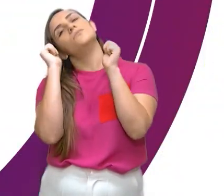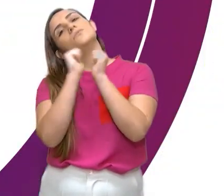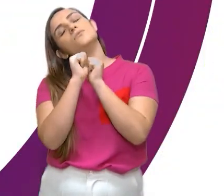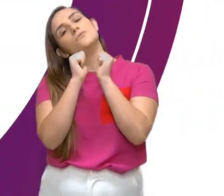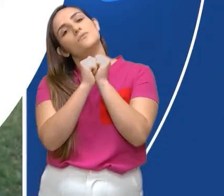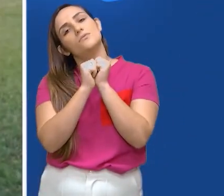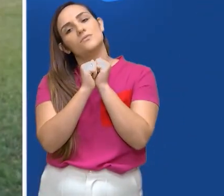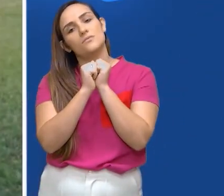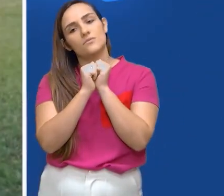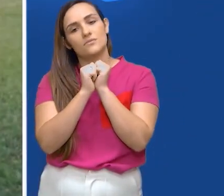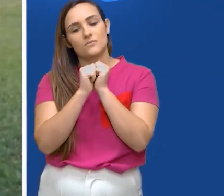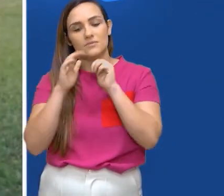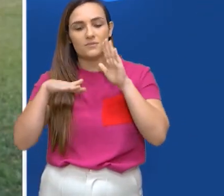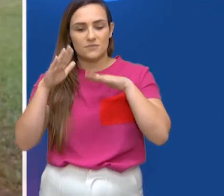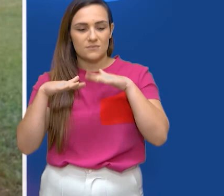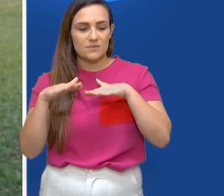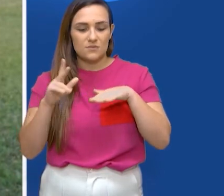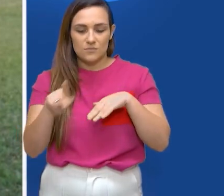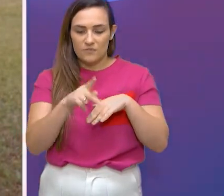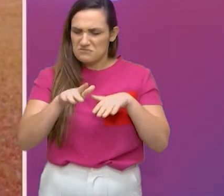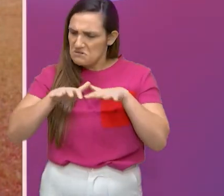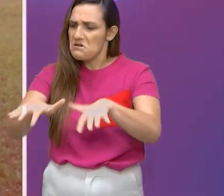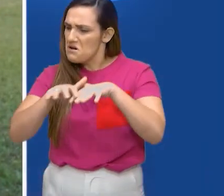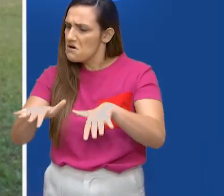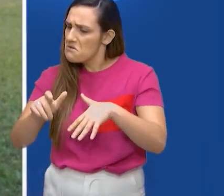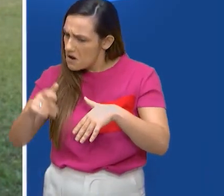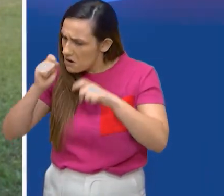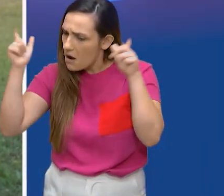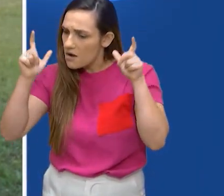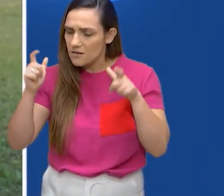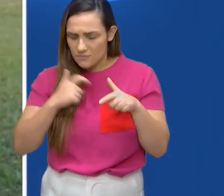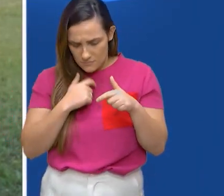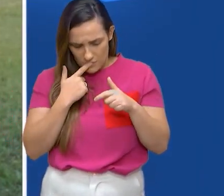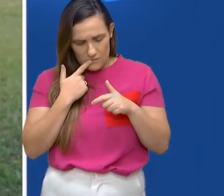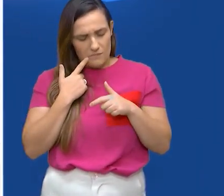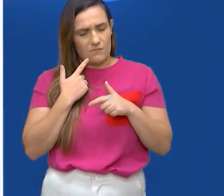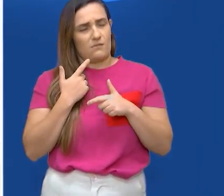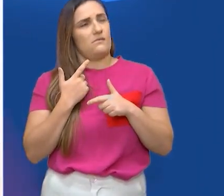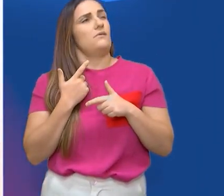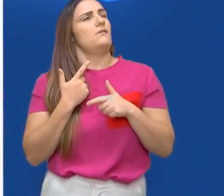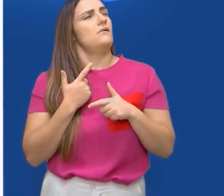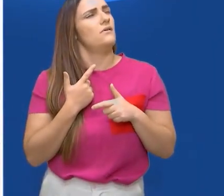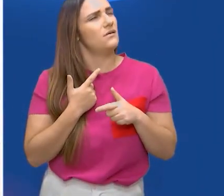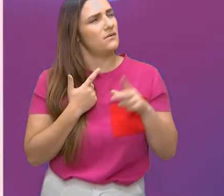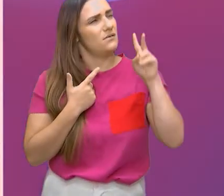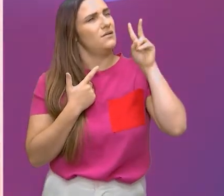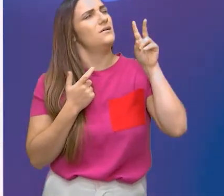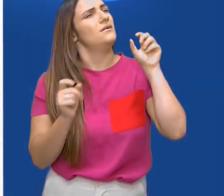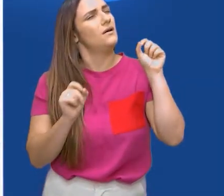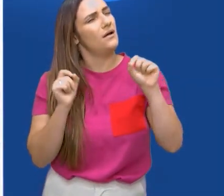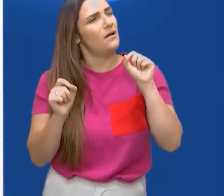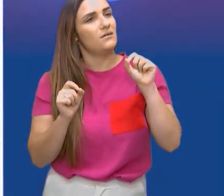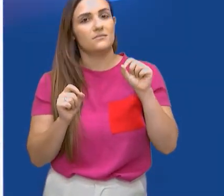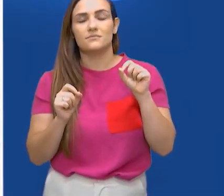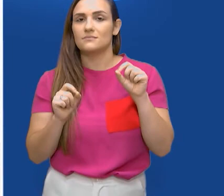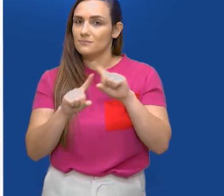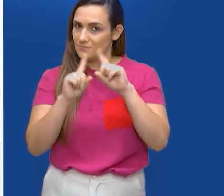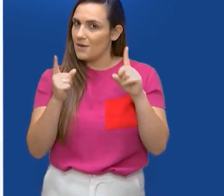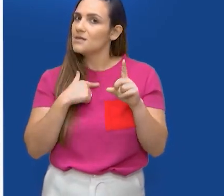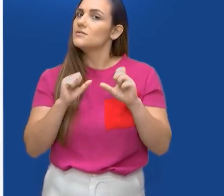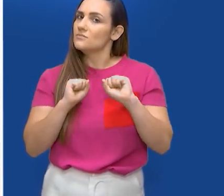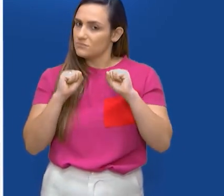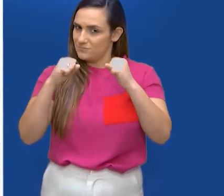árvore, nos cantos do Morenão, acordava babando, às vezes o professor me balançando. Então, assim, eu consegui